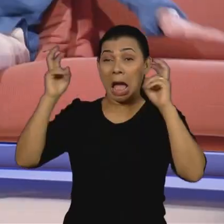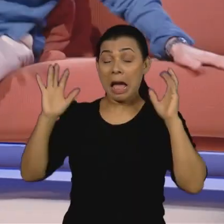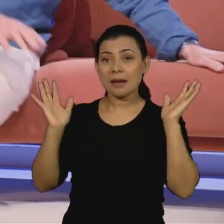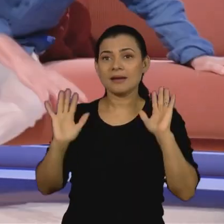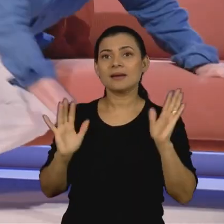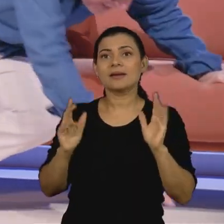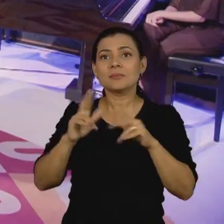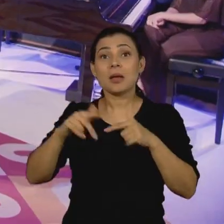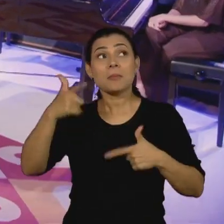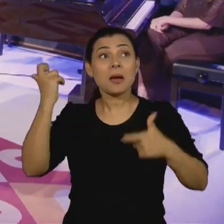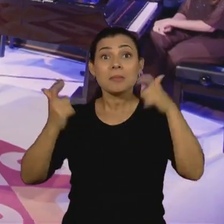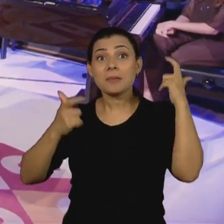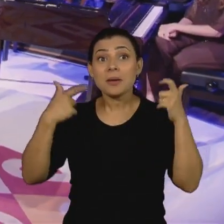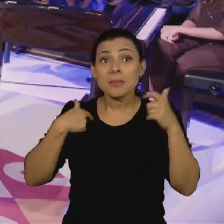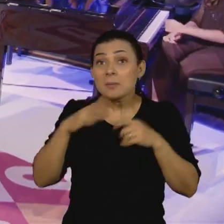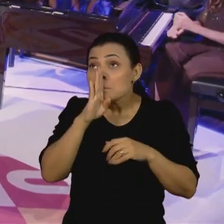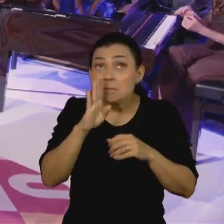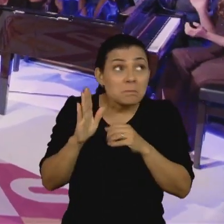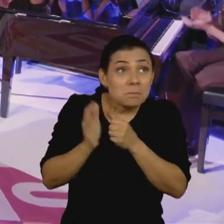E você tenta...